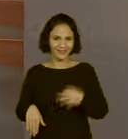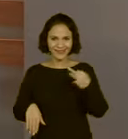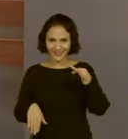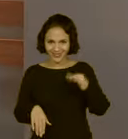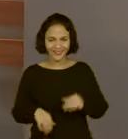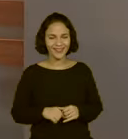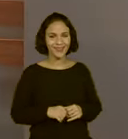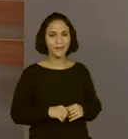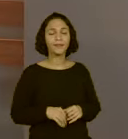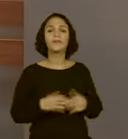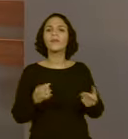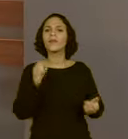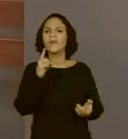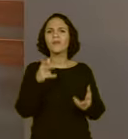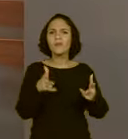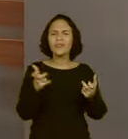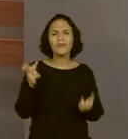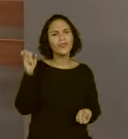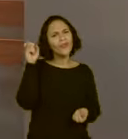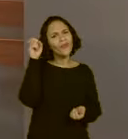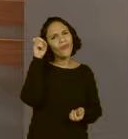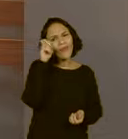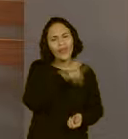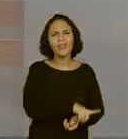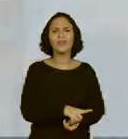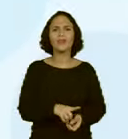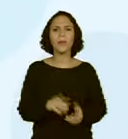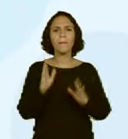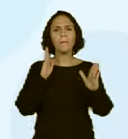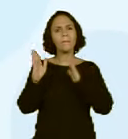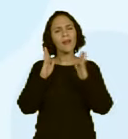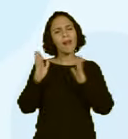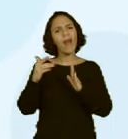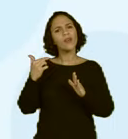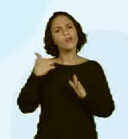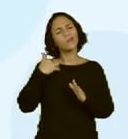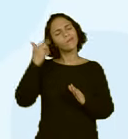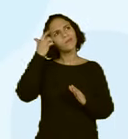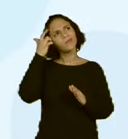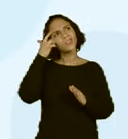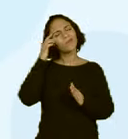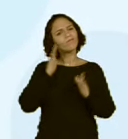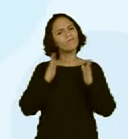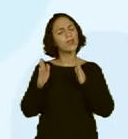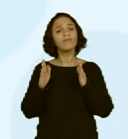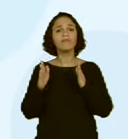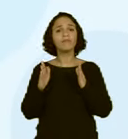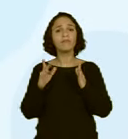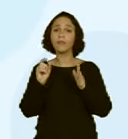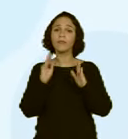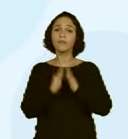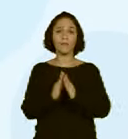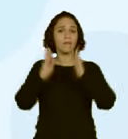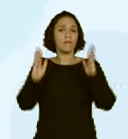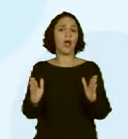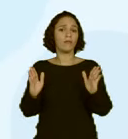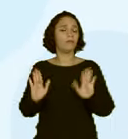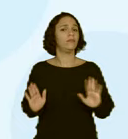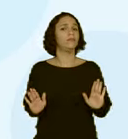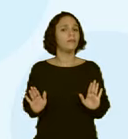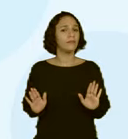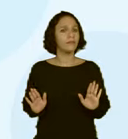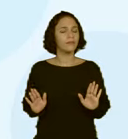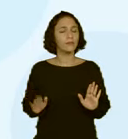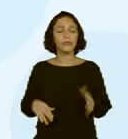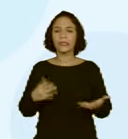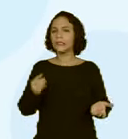você perceber que está muito difícil alcançar o sonho no prazo que você definiu, é simples, aumenta o prazo, tá?